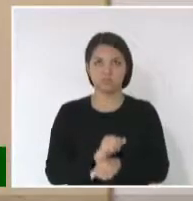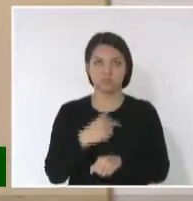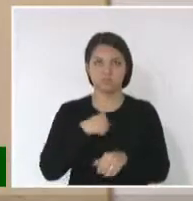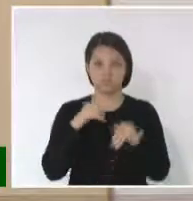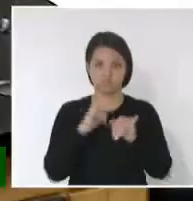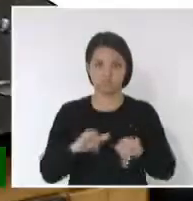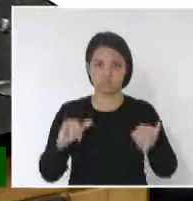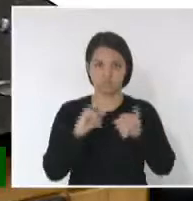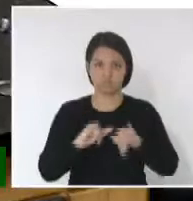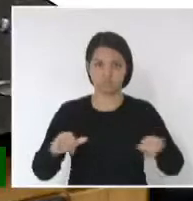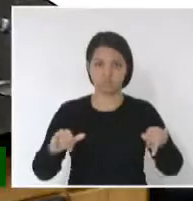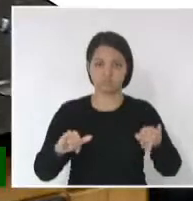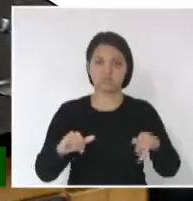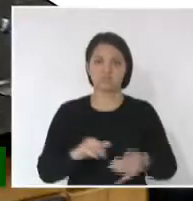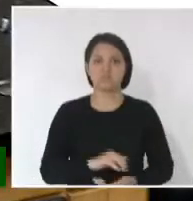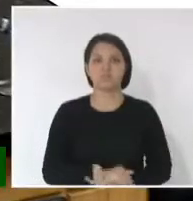tribuna.